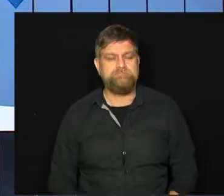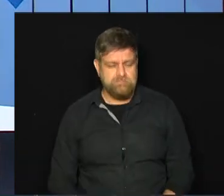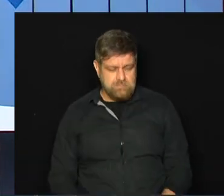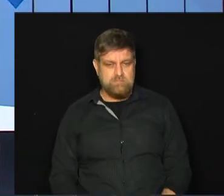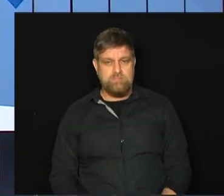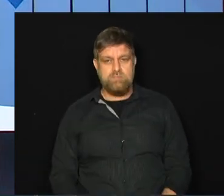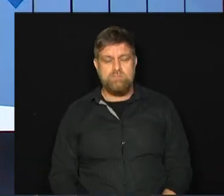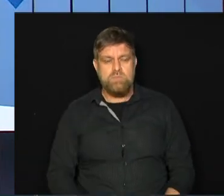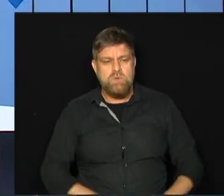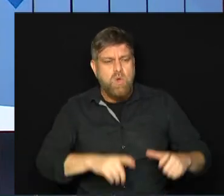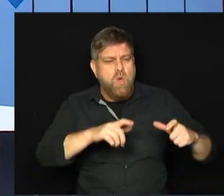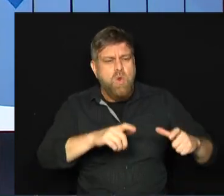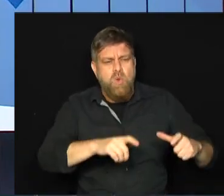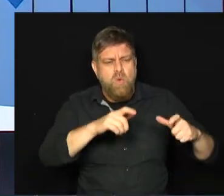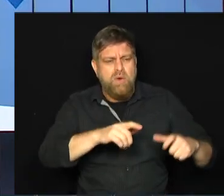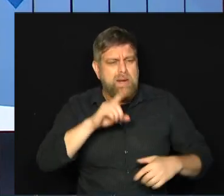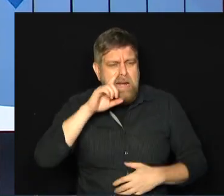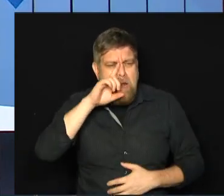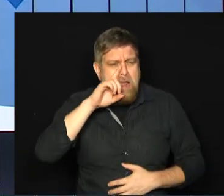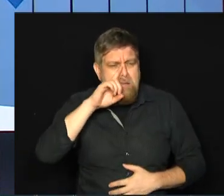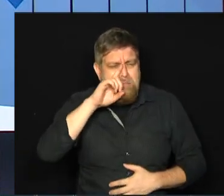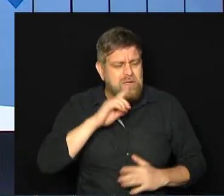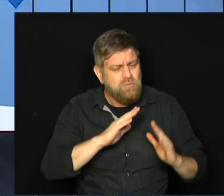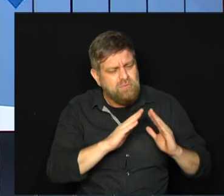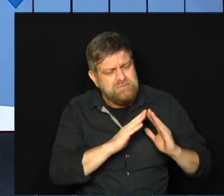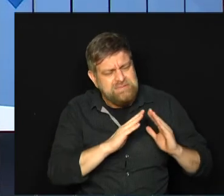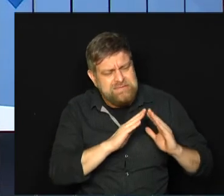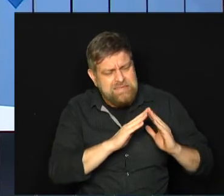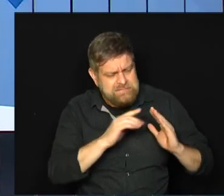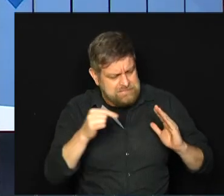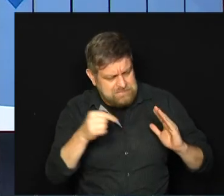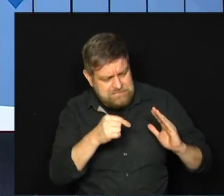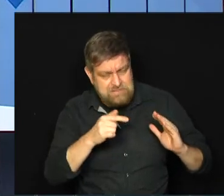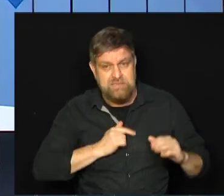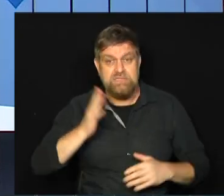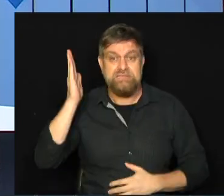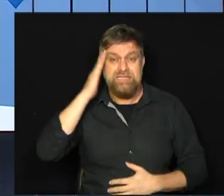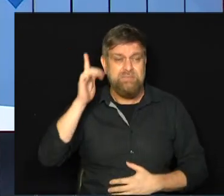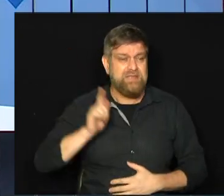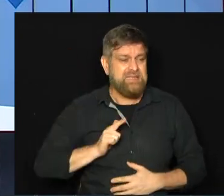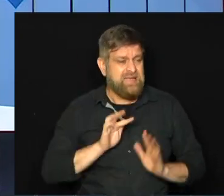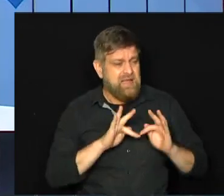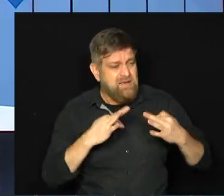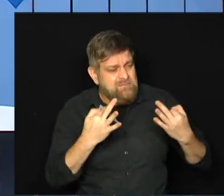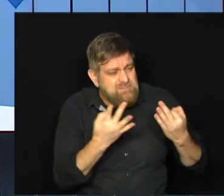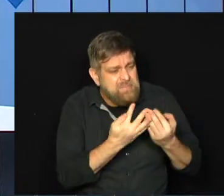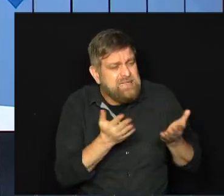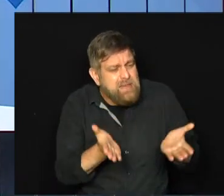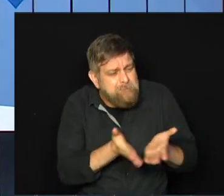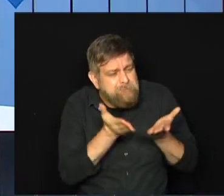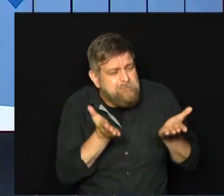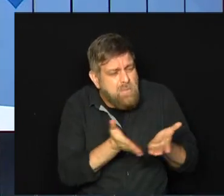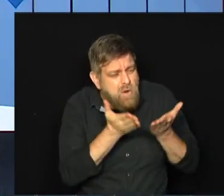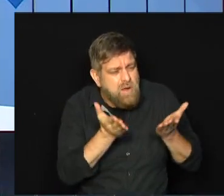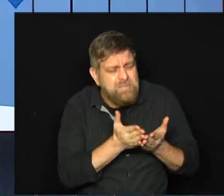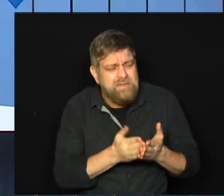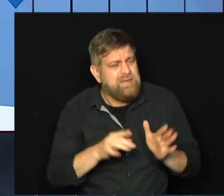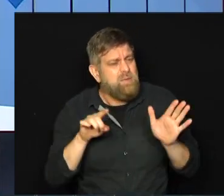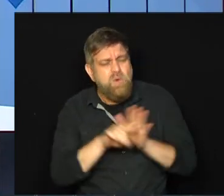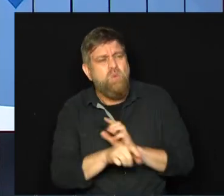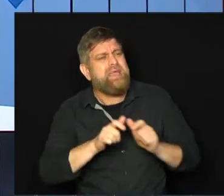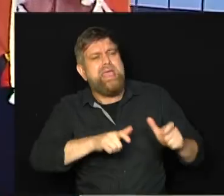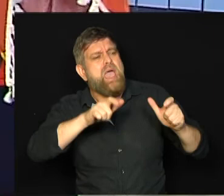dos ambientes tóxicos também dentro de casa. A gente sabe que muitas famílias são famílias carentes também, né? O que seria esse